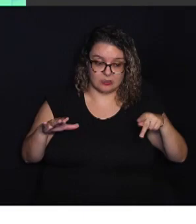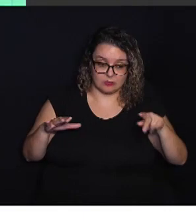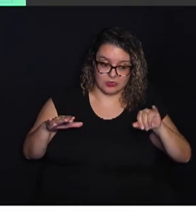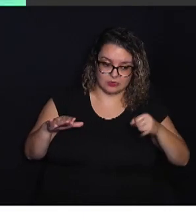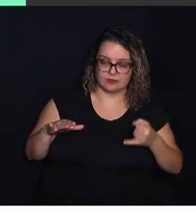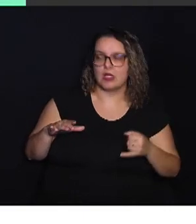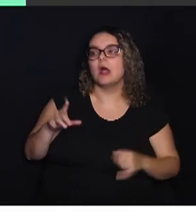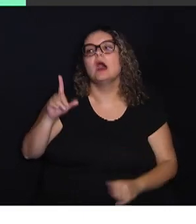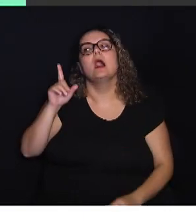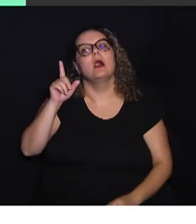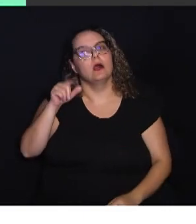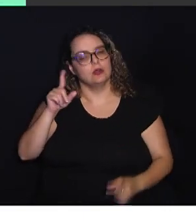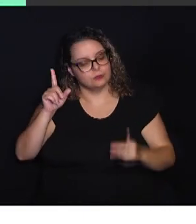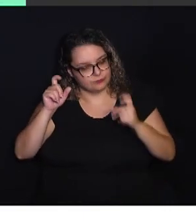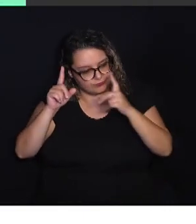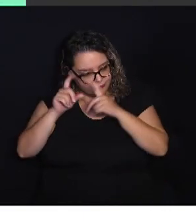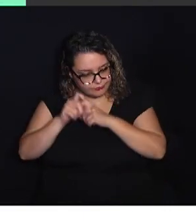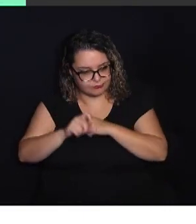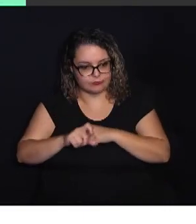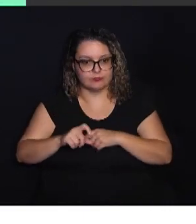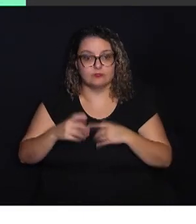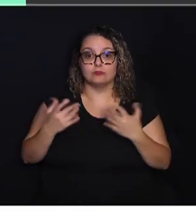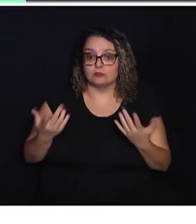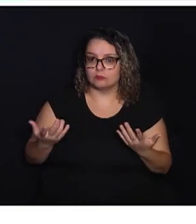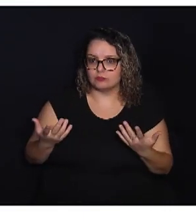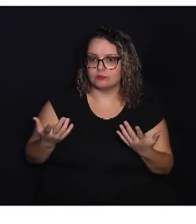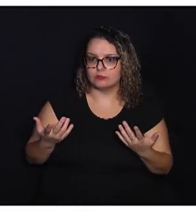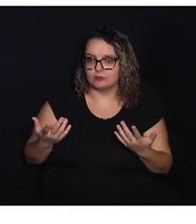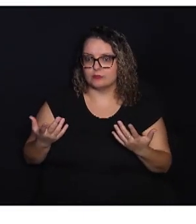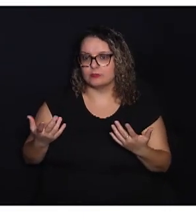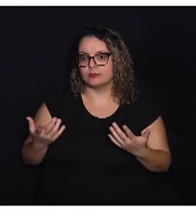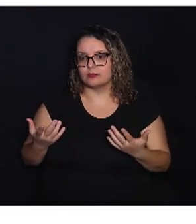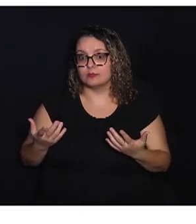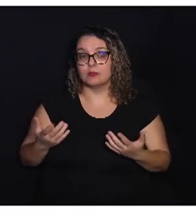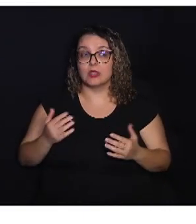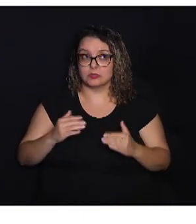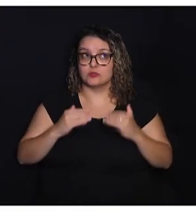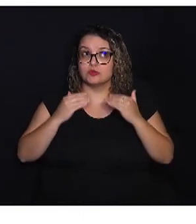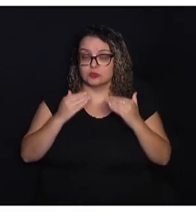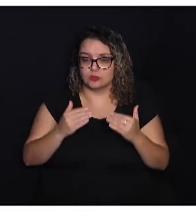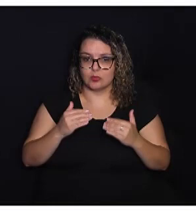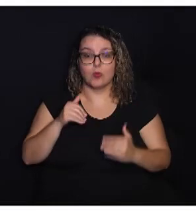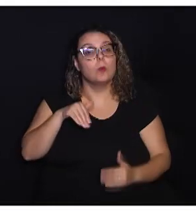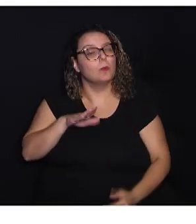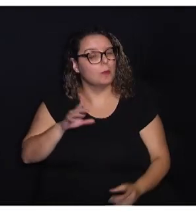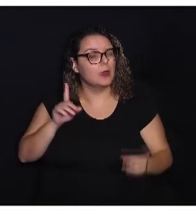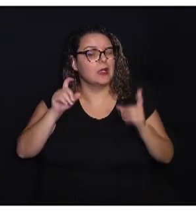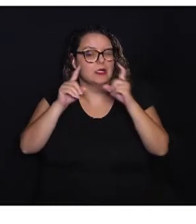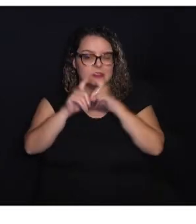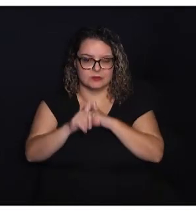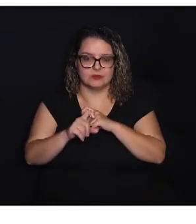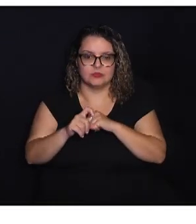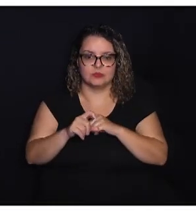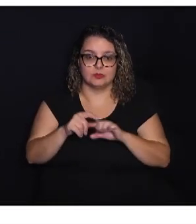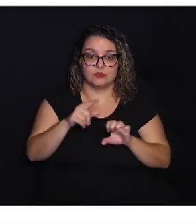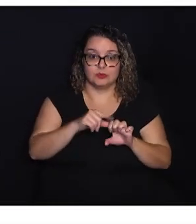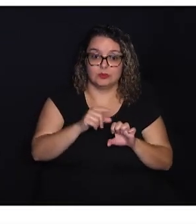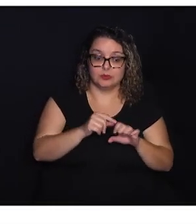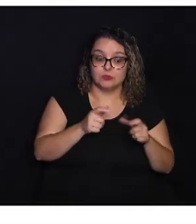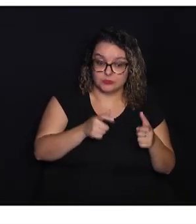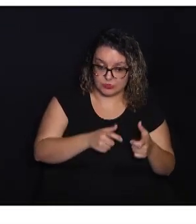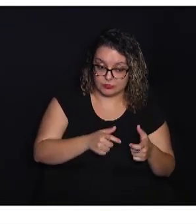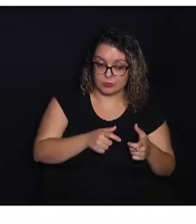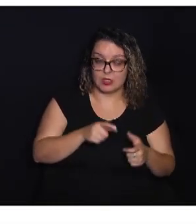Ah, é muito difícil. Mas Como você faz com isso? Sobretudo, o mais difícil do microempreendedor